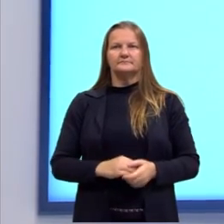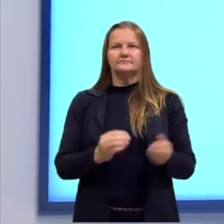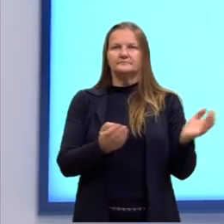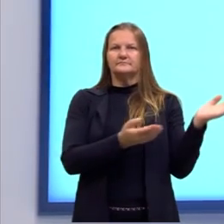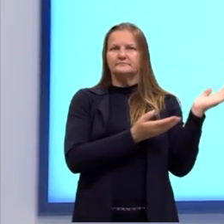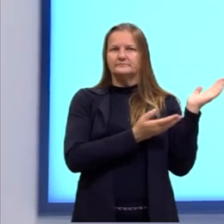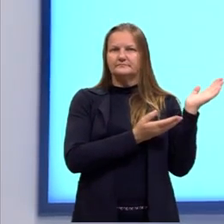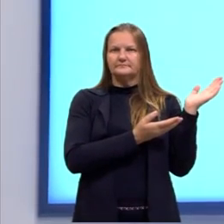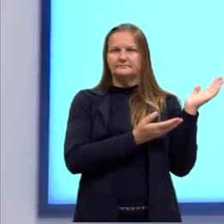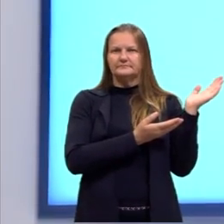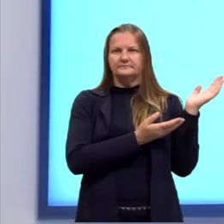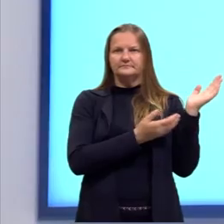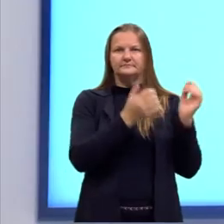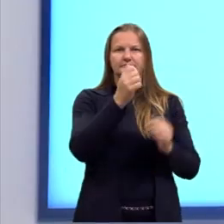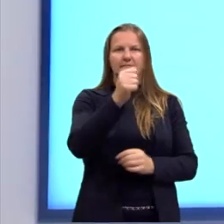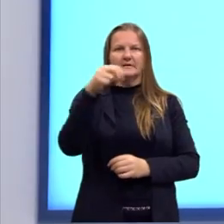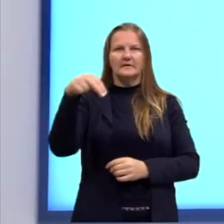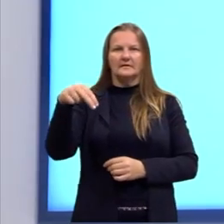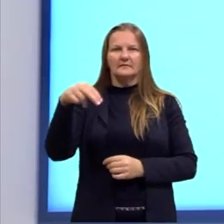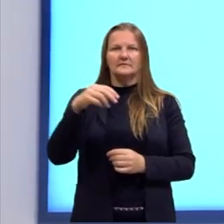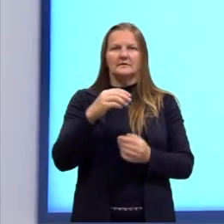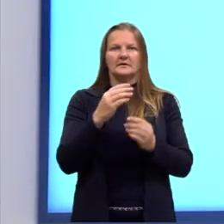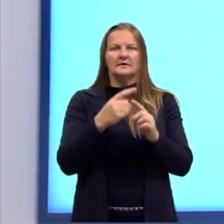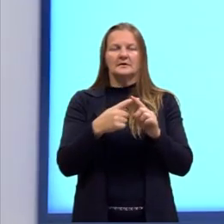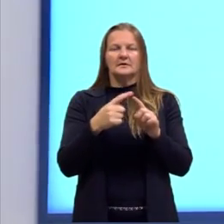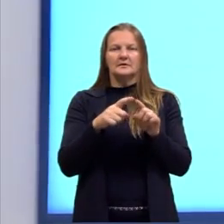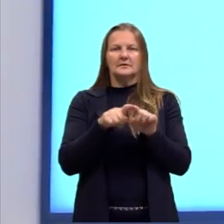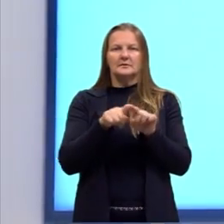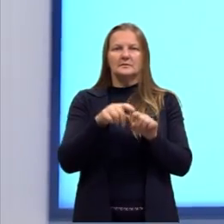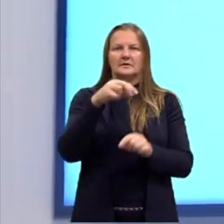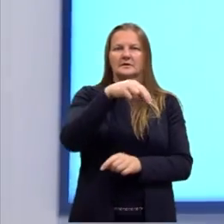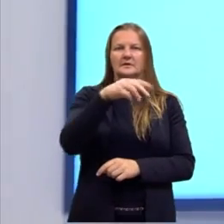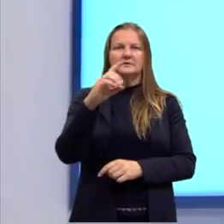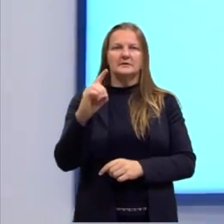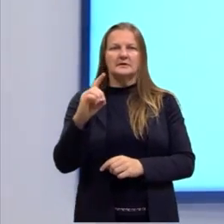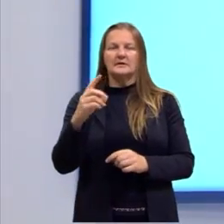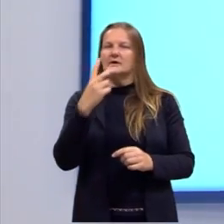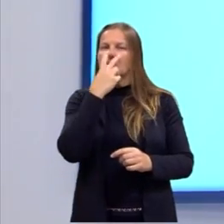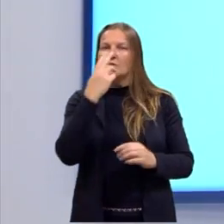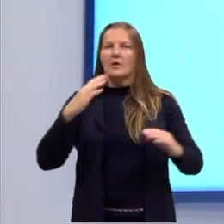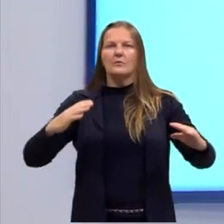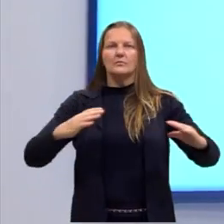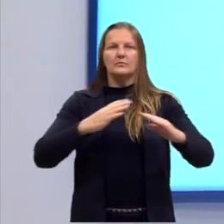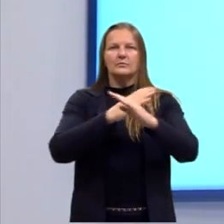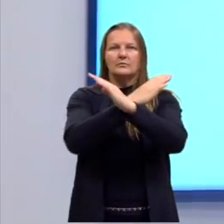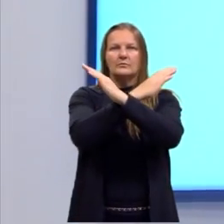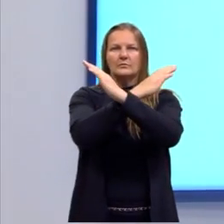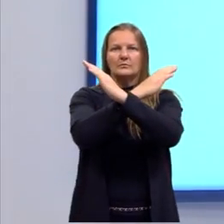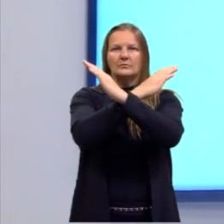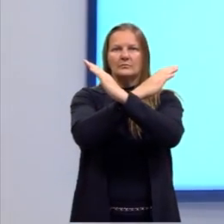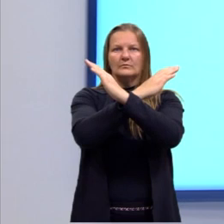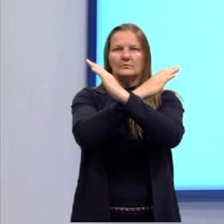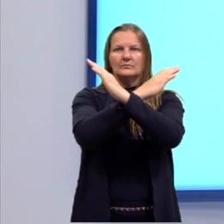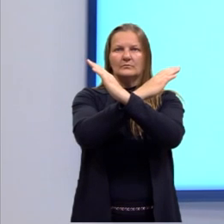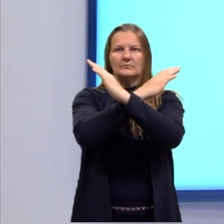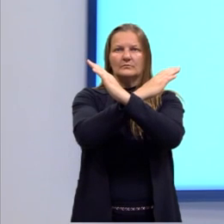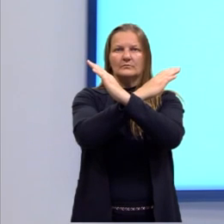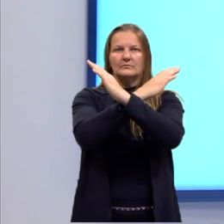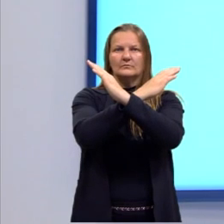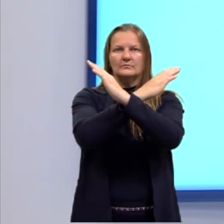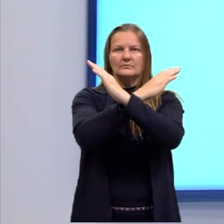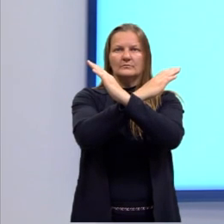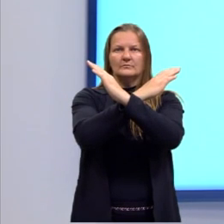vocês o segmento a m e o segmento MD são congruentes então toda a